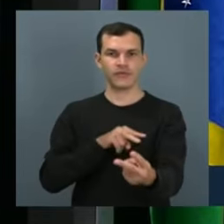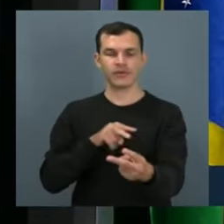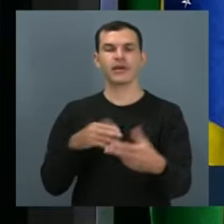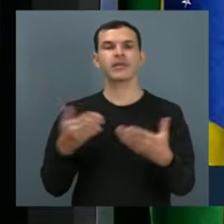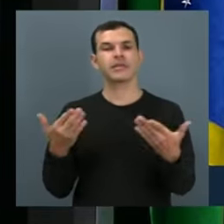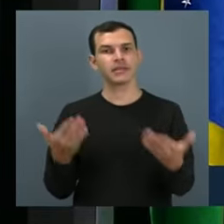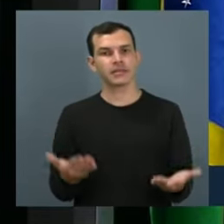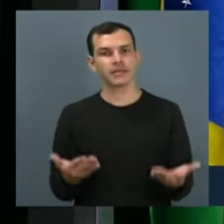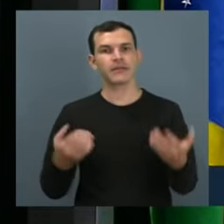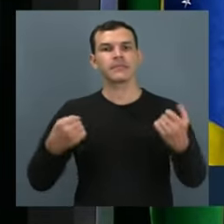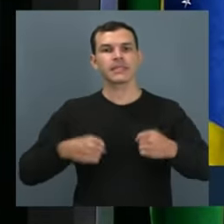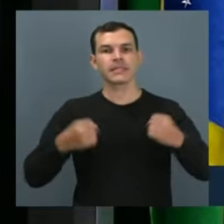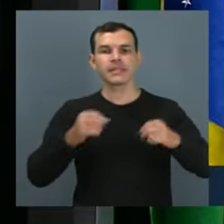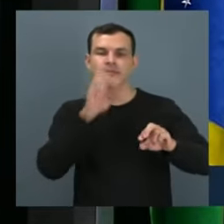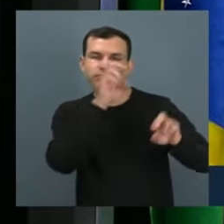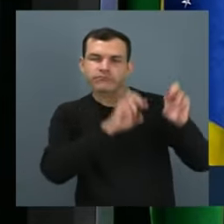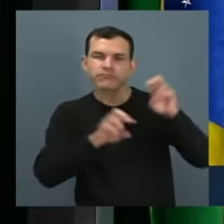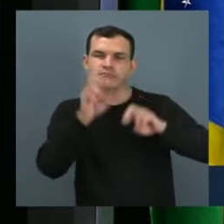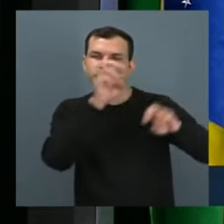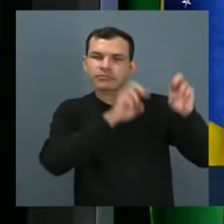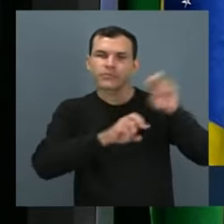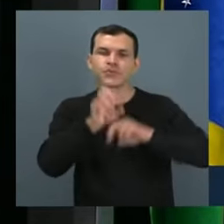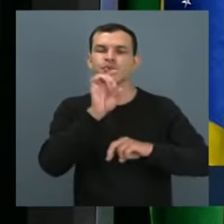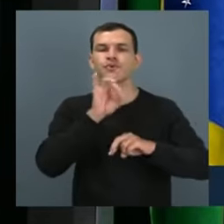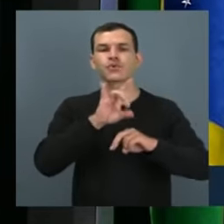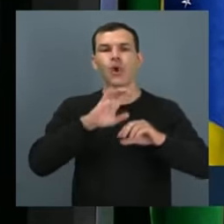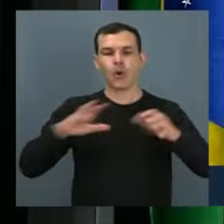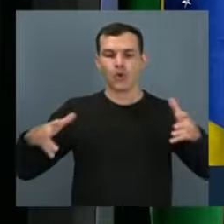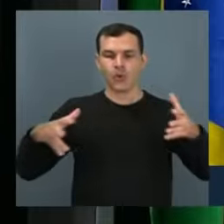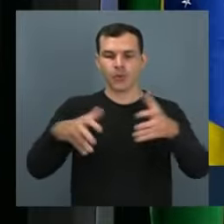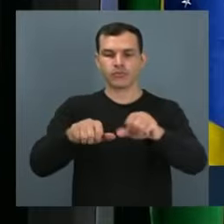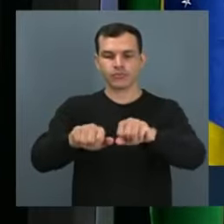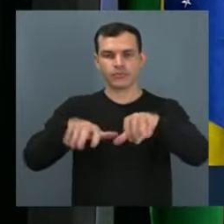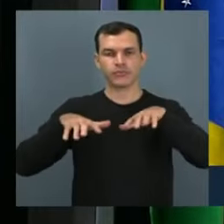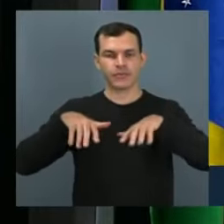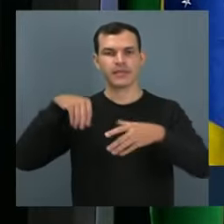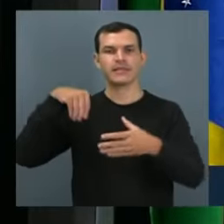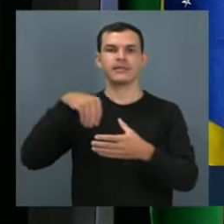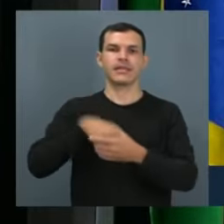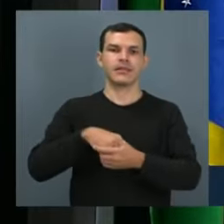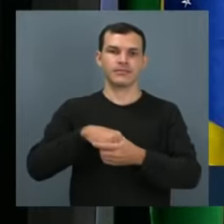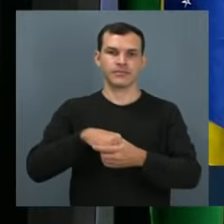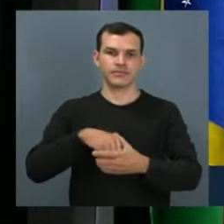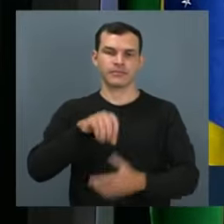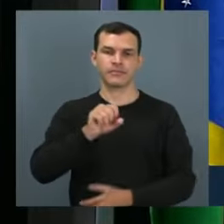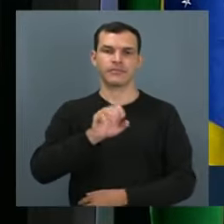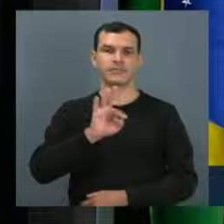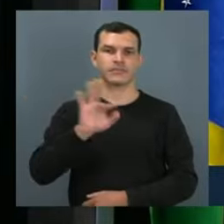portanto, ser analisada somente pelo plenário físico do STF.